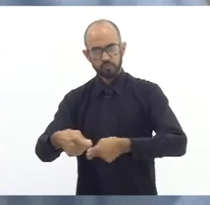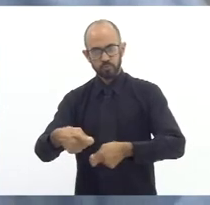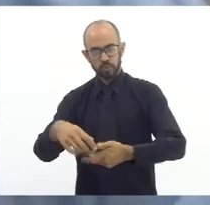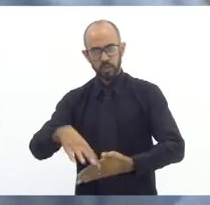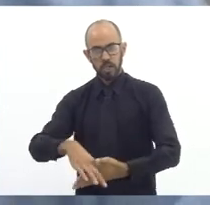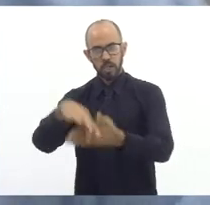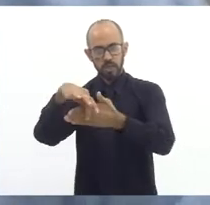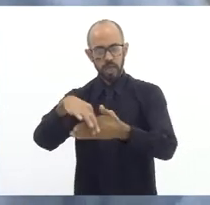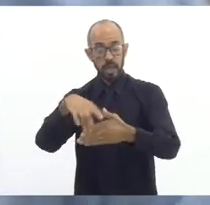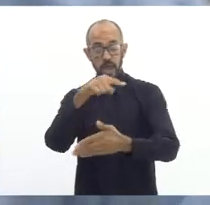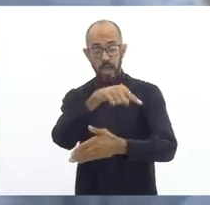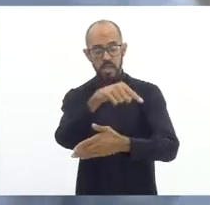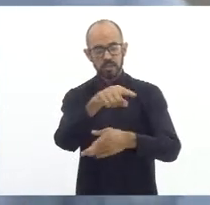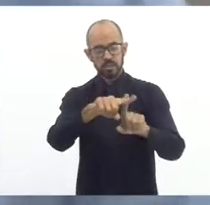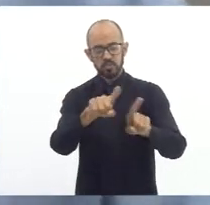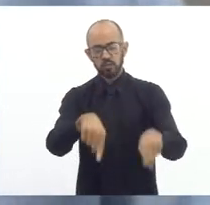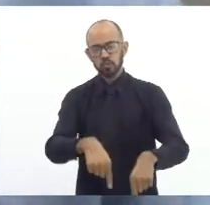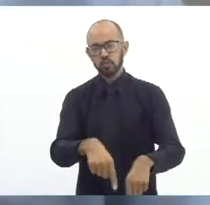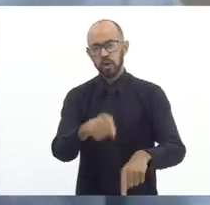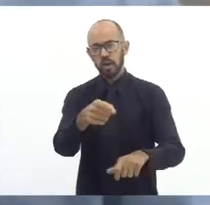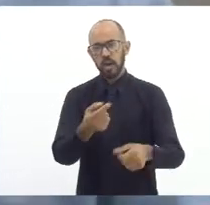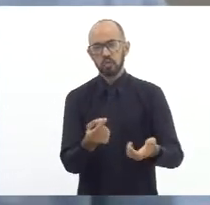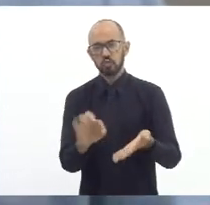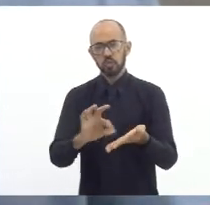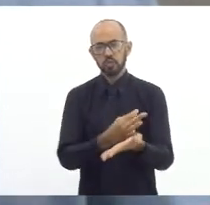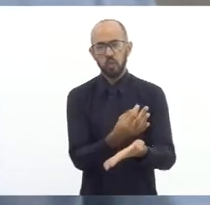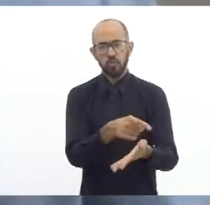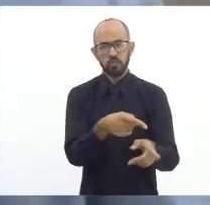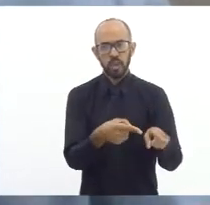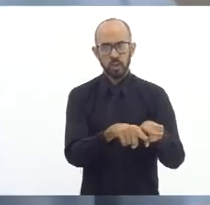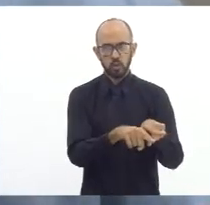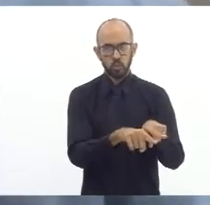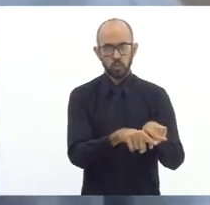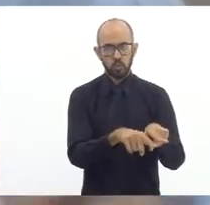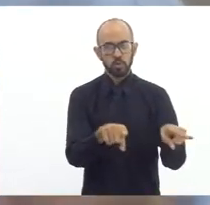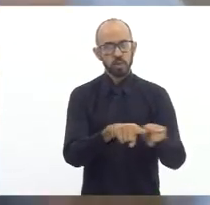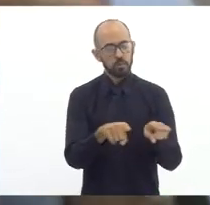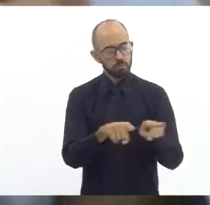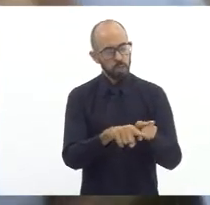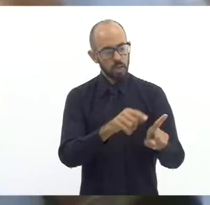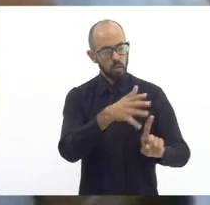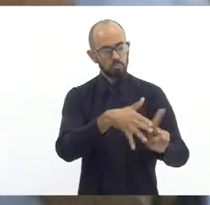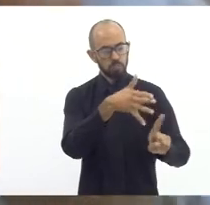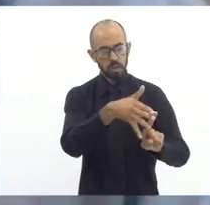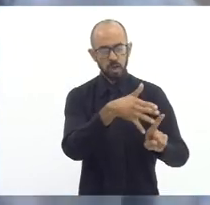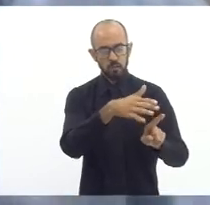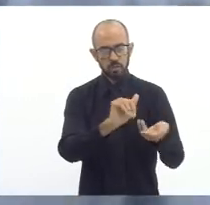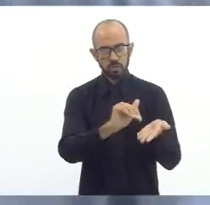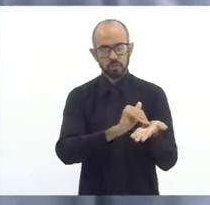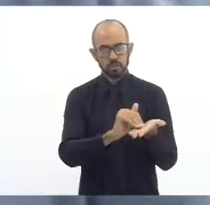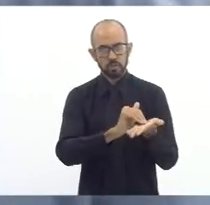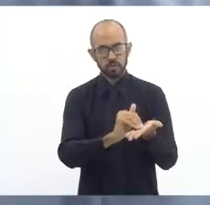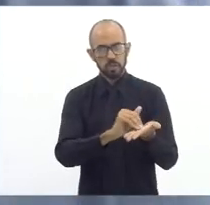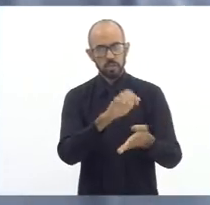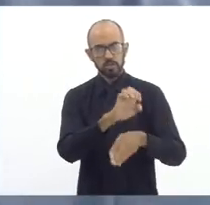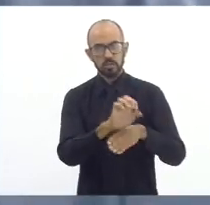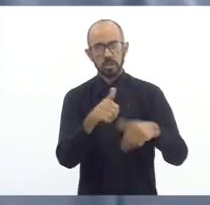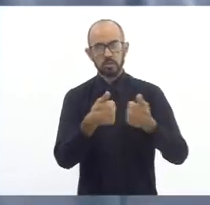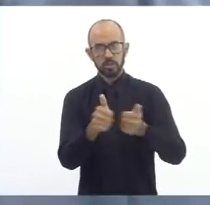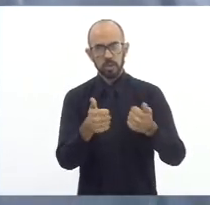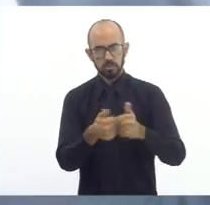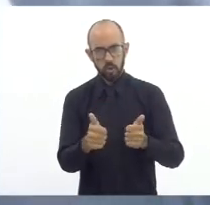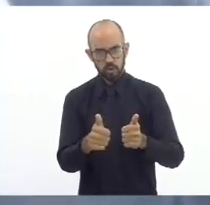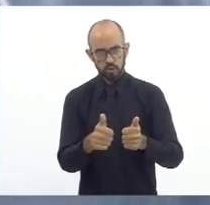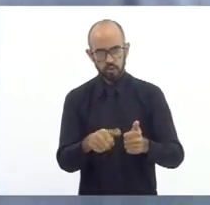esses funcionários, através do convênio. Com a palavra, a Secretaria de Estado do Transporte.